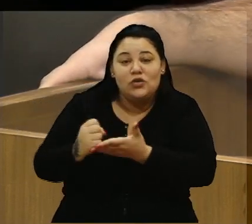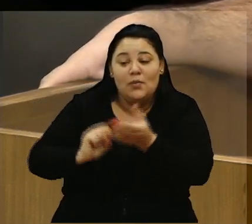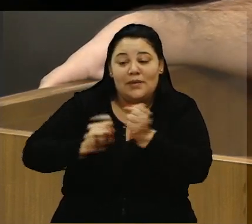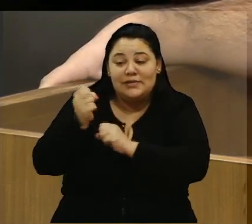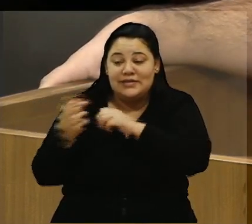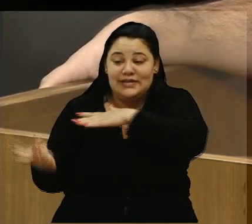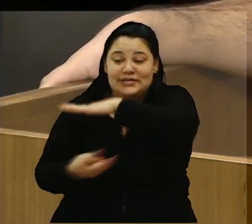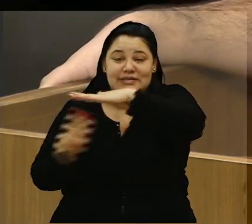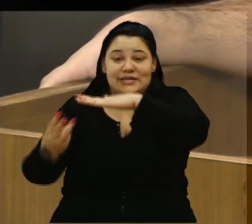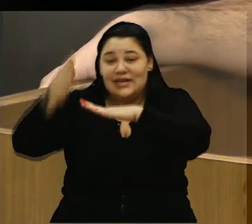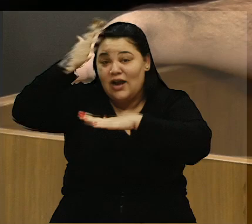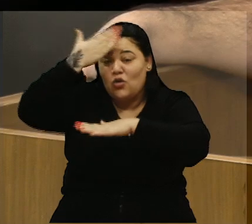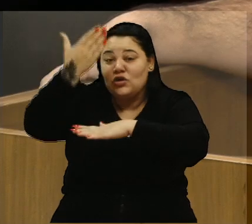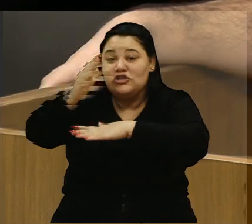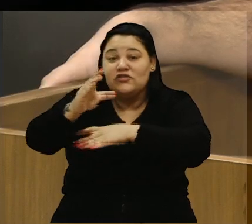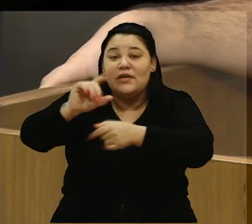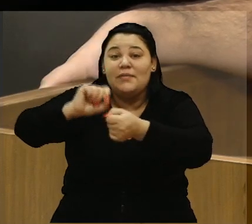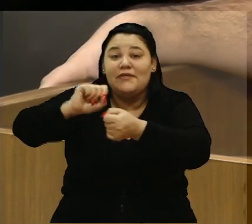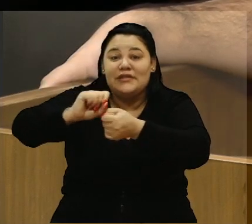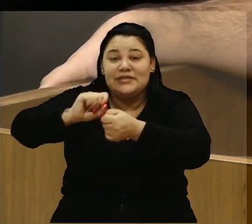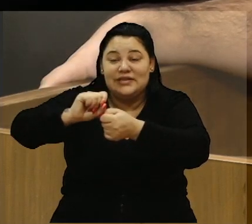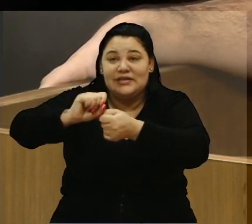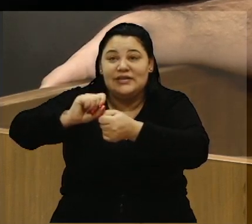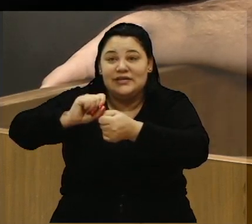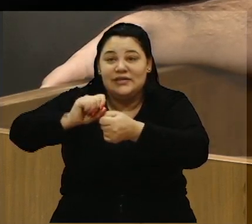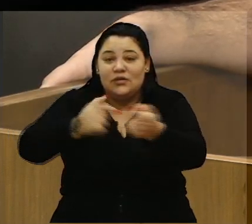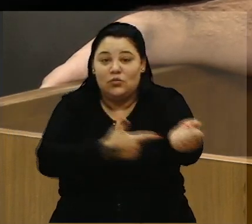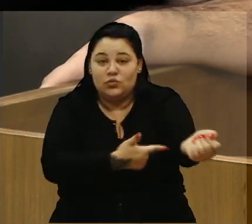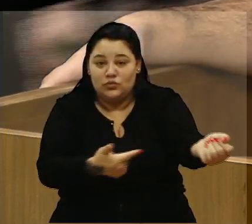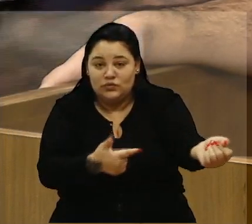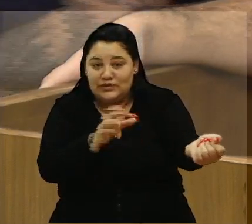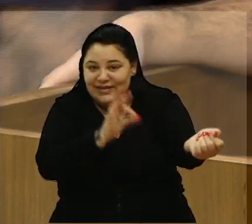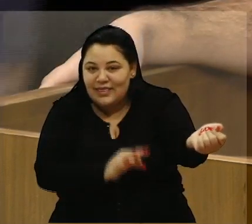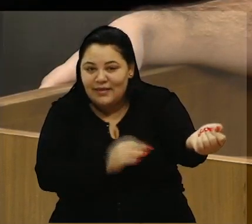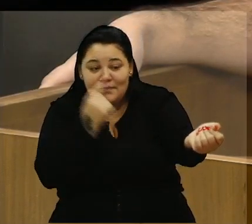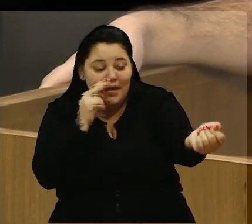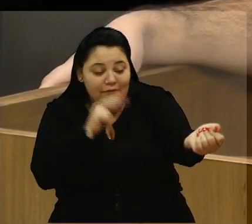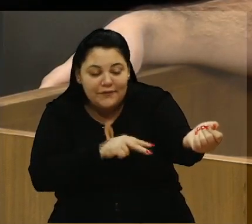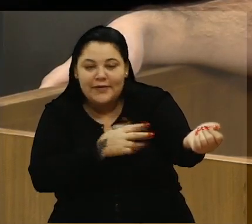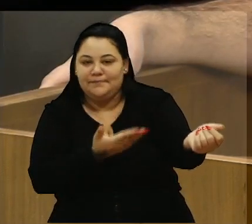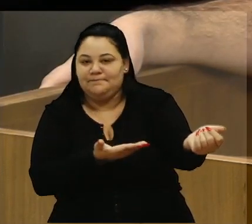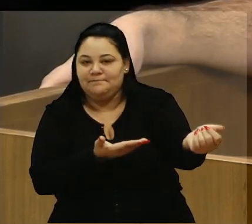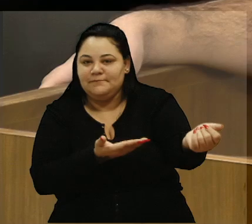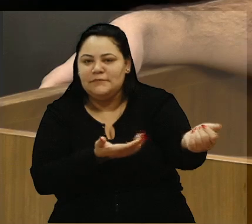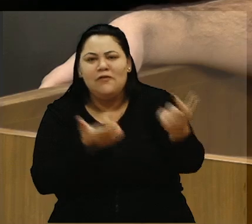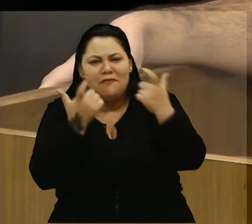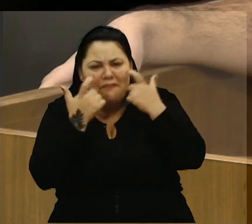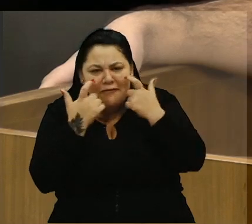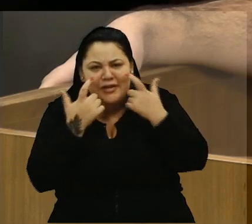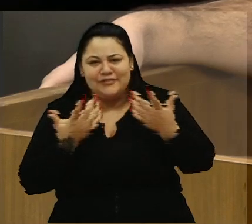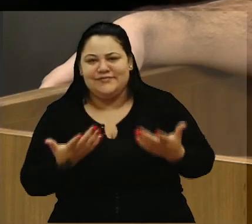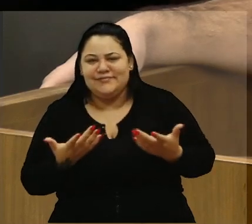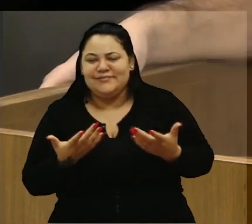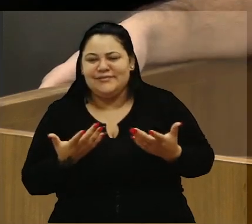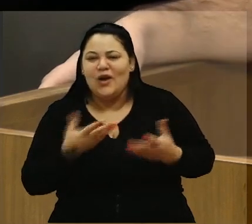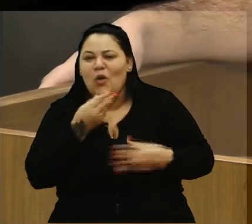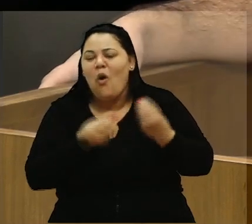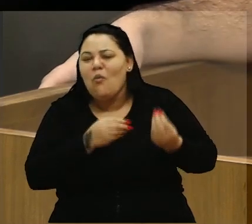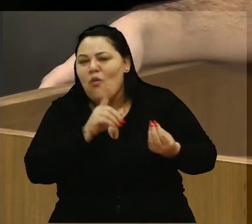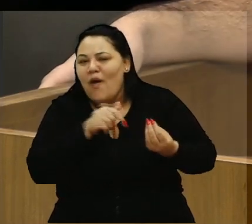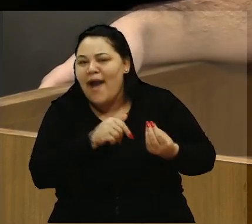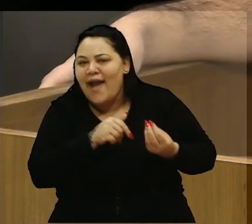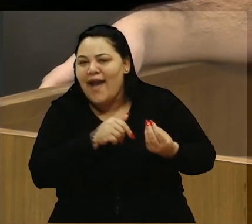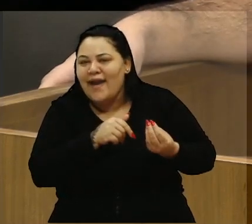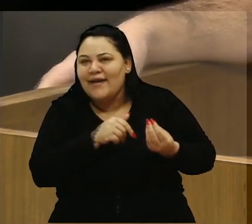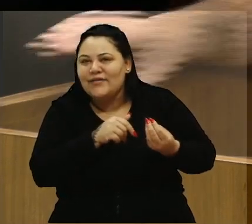feito o diagnóstico dos exames. Então vejam bem como que é a questão da